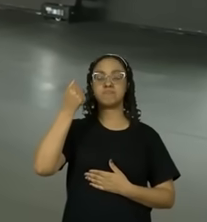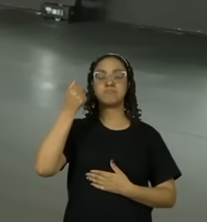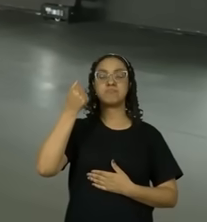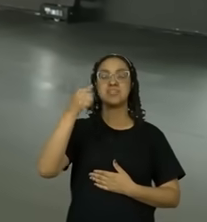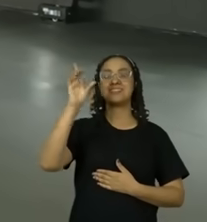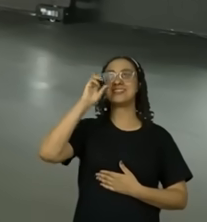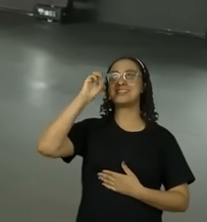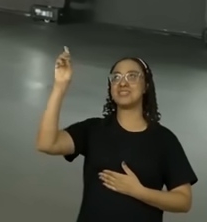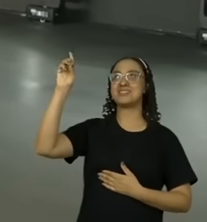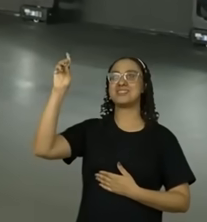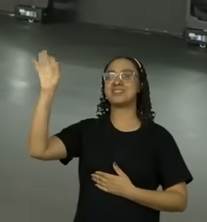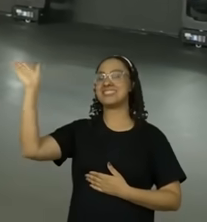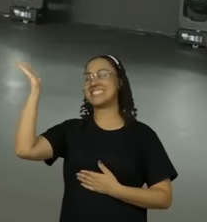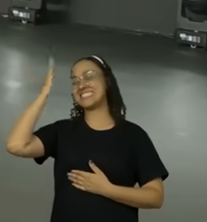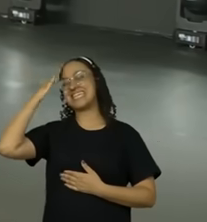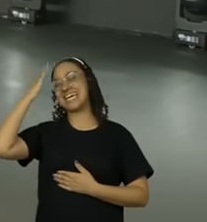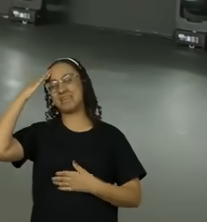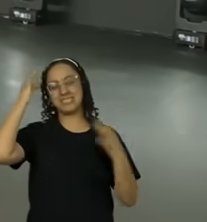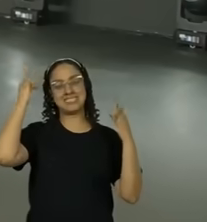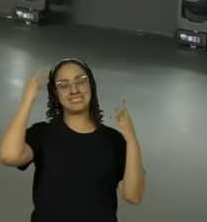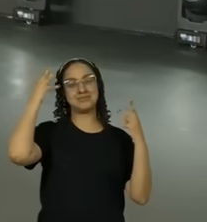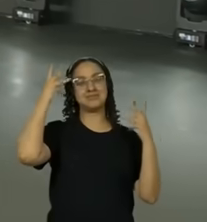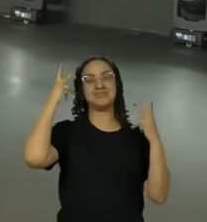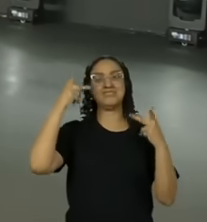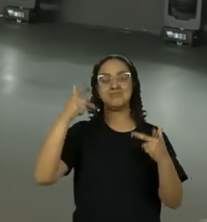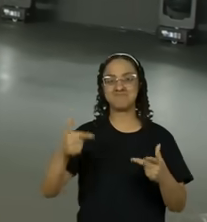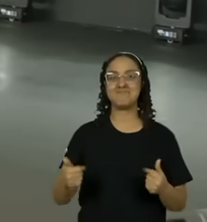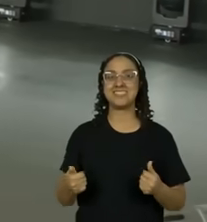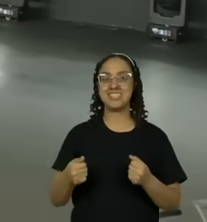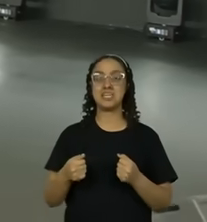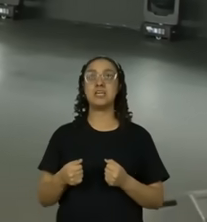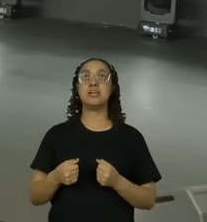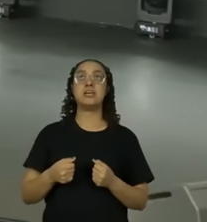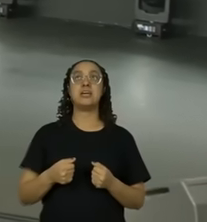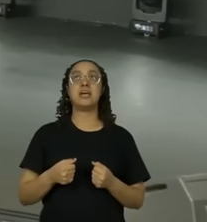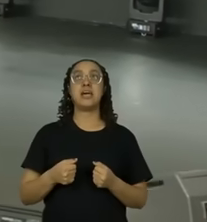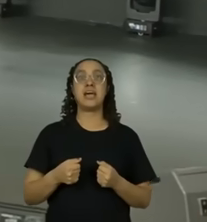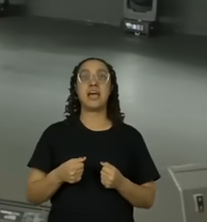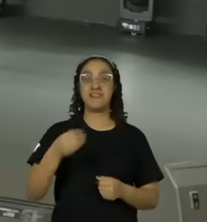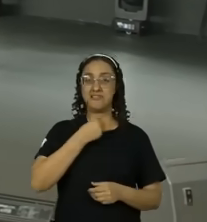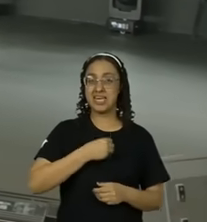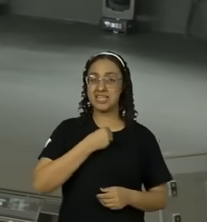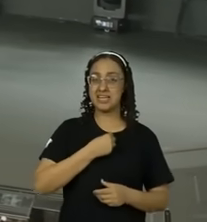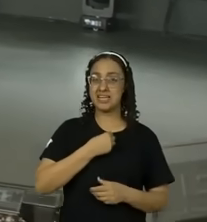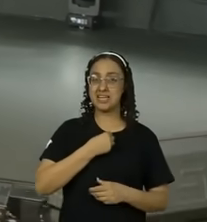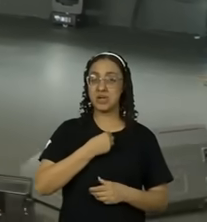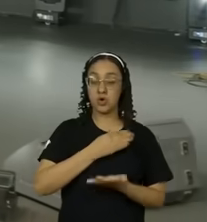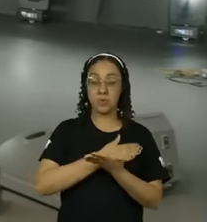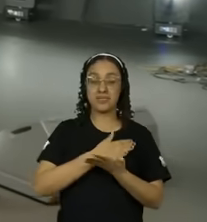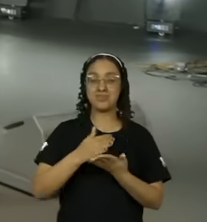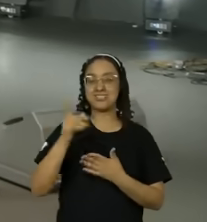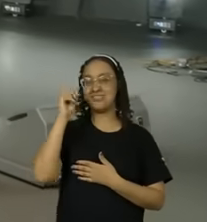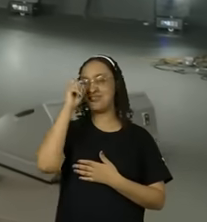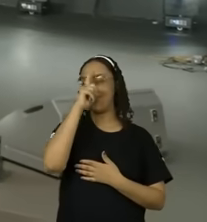Deus é especialista em reverter cenários. A sua vida vai terminar melhor do que ela começou. As